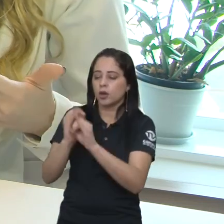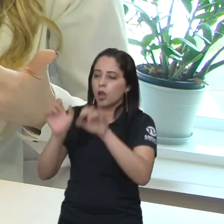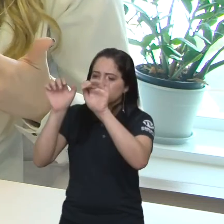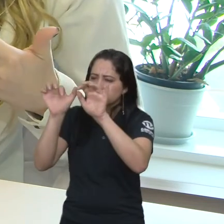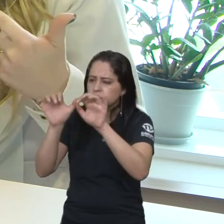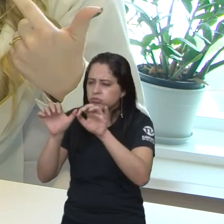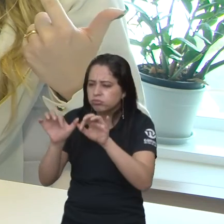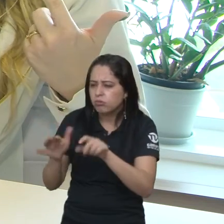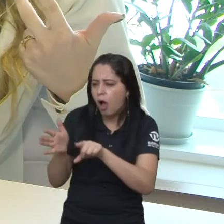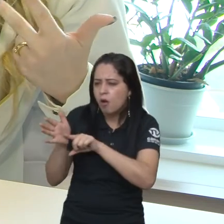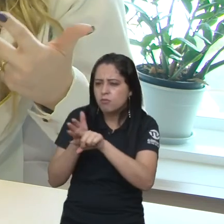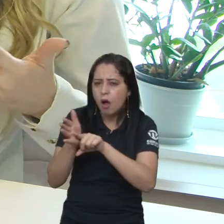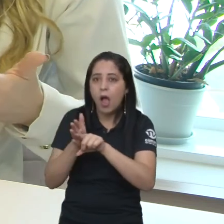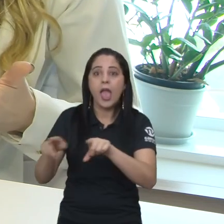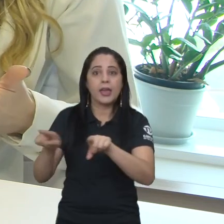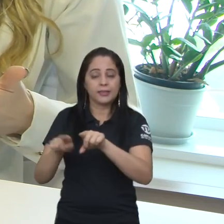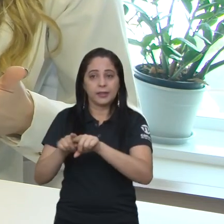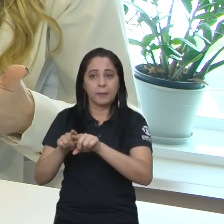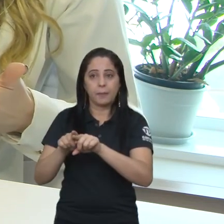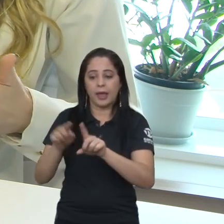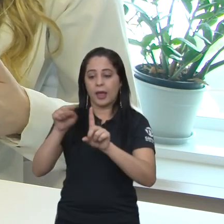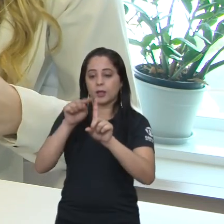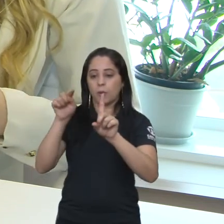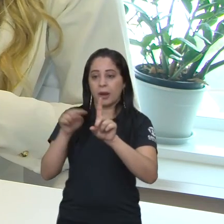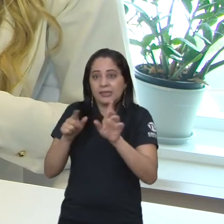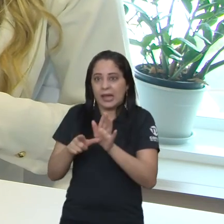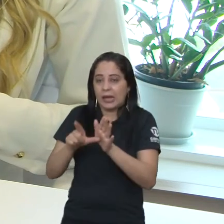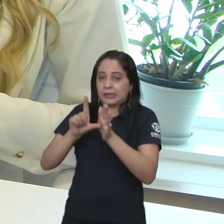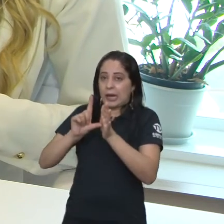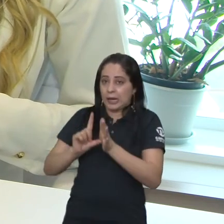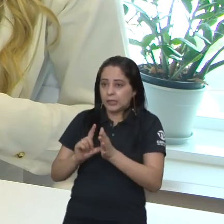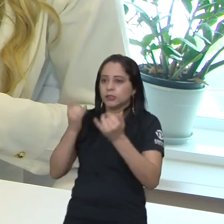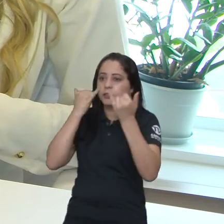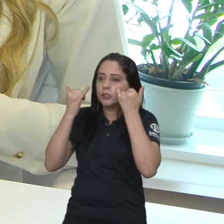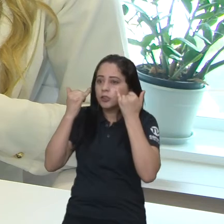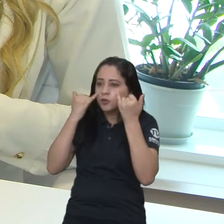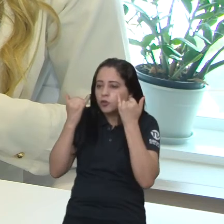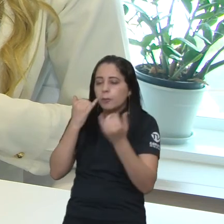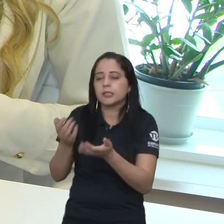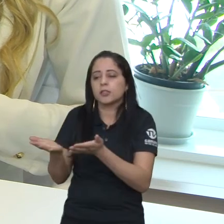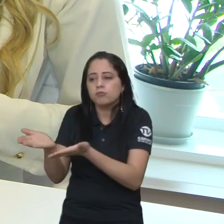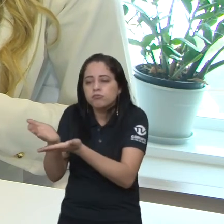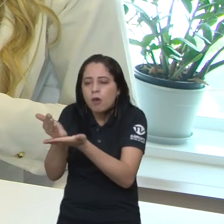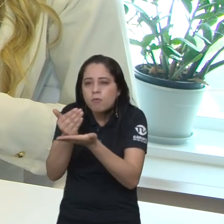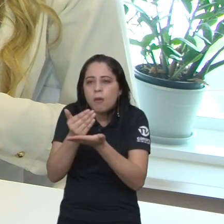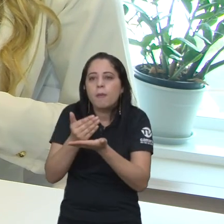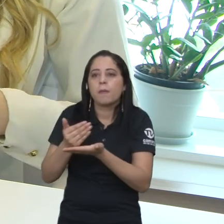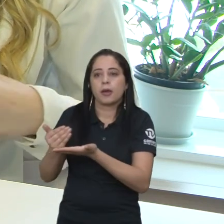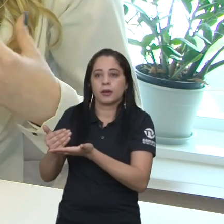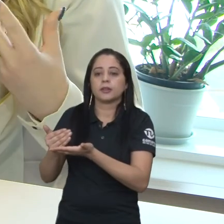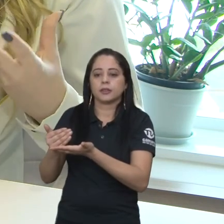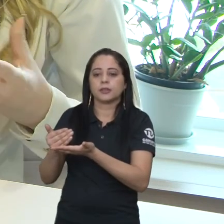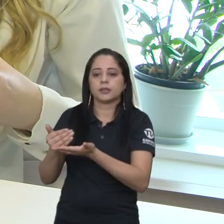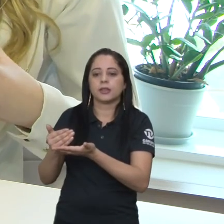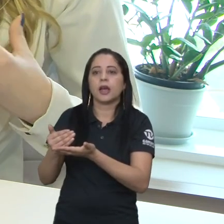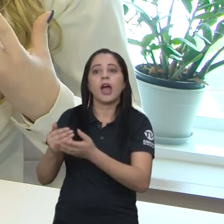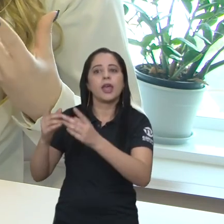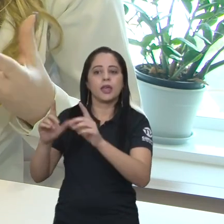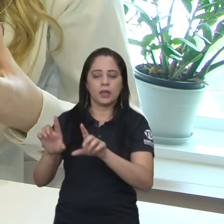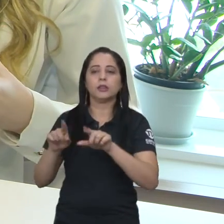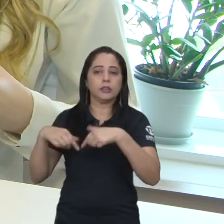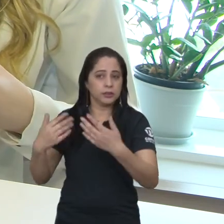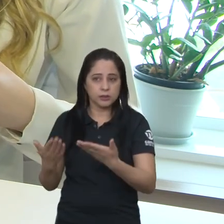na televisão, ou mesmo durante o pré-natal. É muito importante que ela busque essas informações para melhorar,